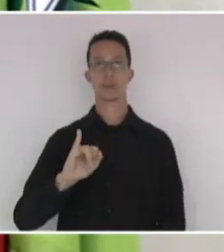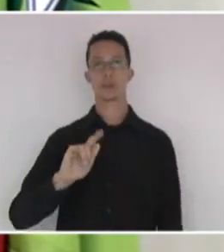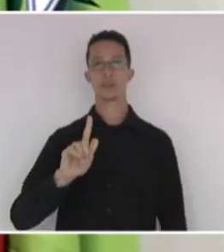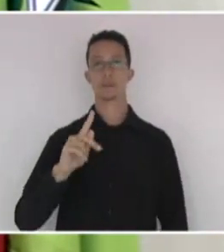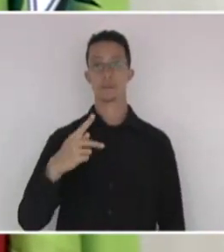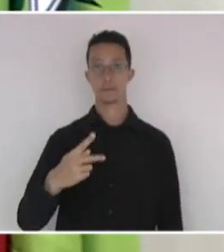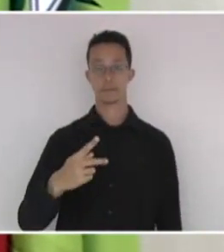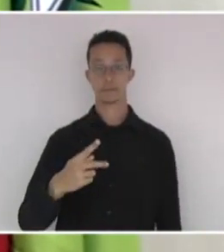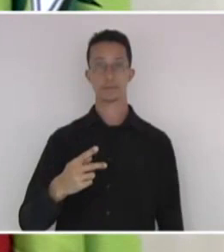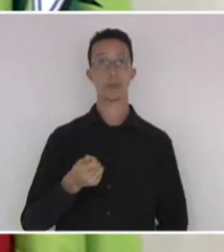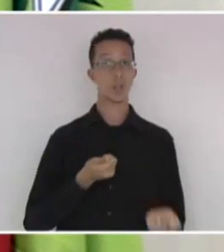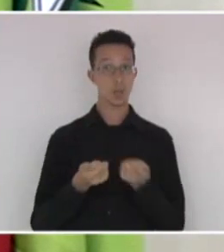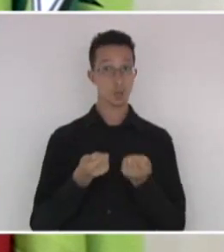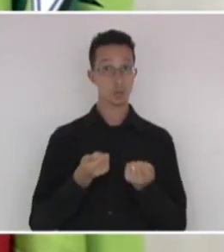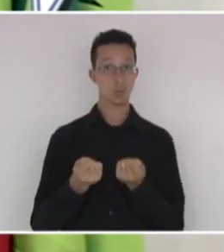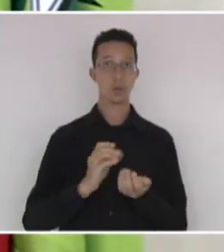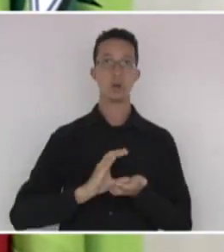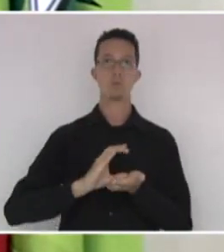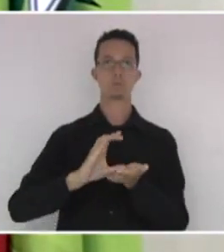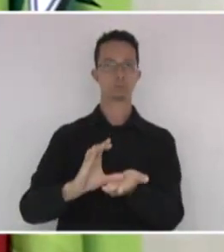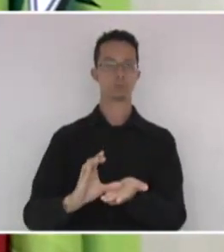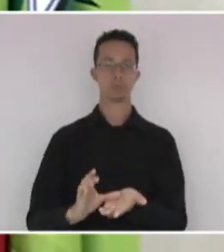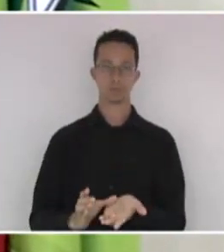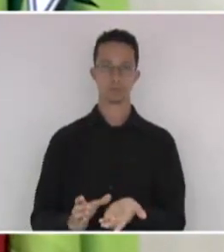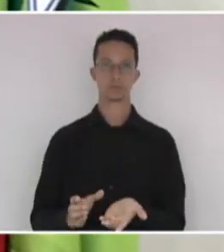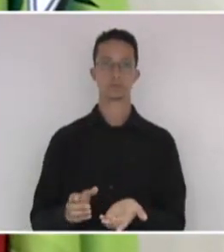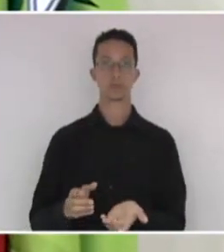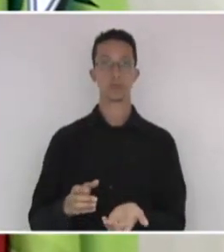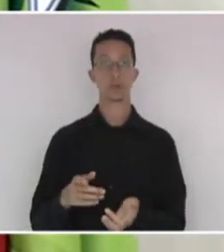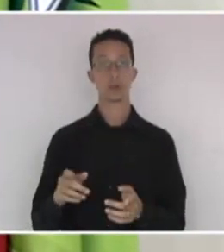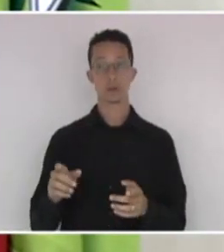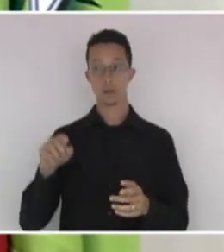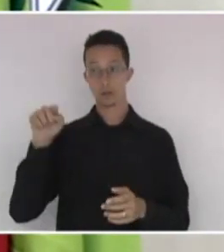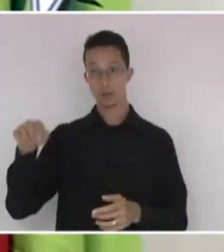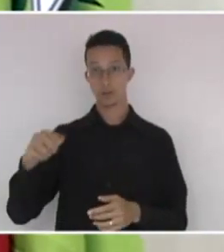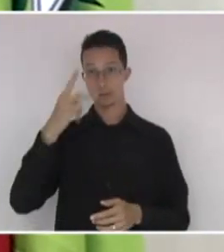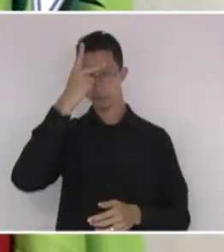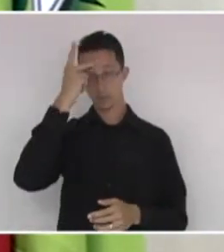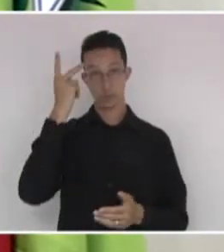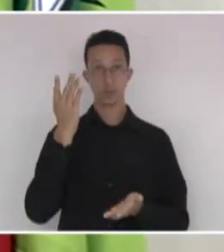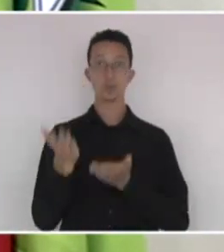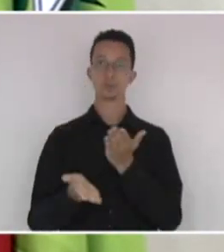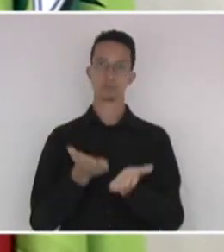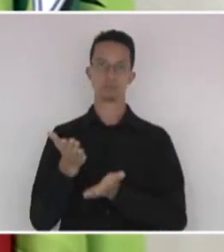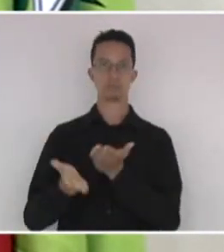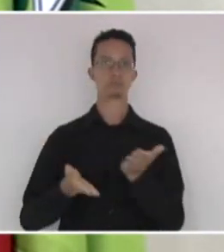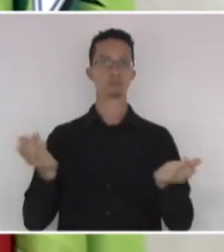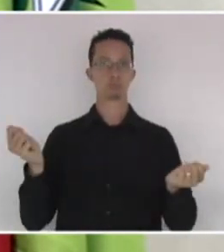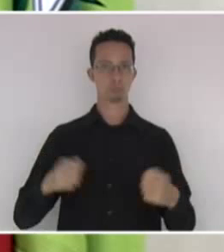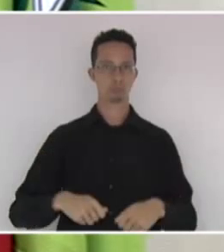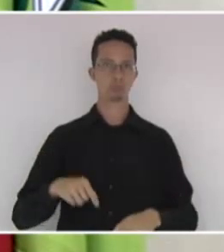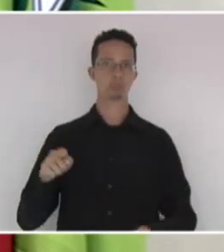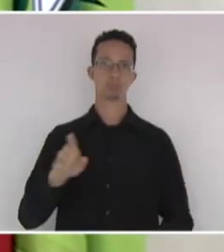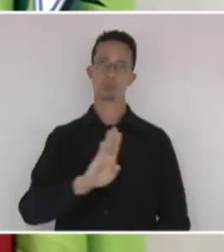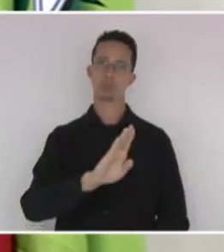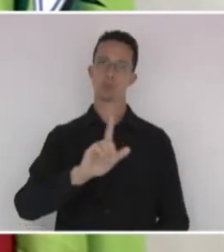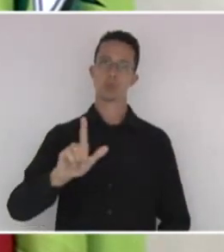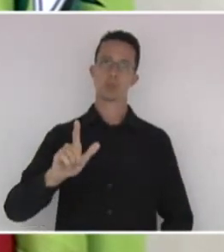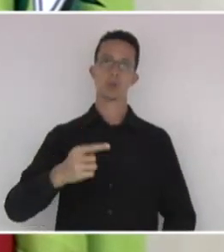e, principalmente, um atendimento cidadão aos nossos munícipes de Blumenau e de toda a